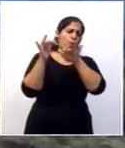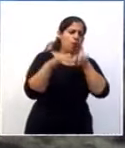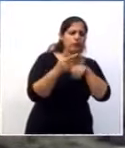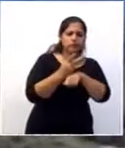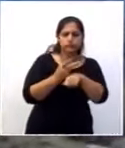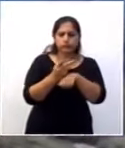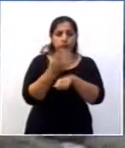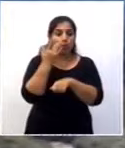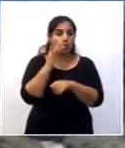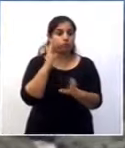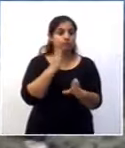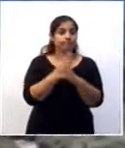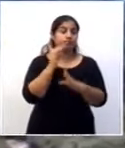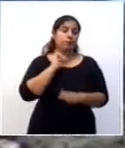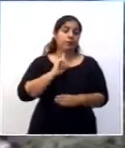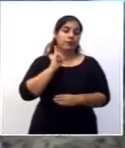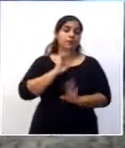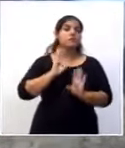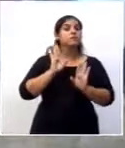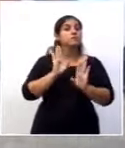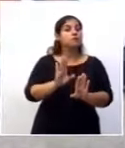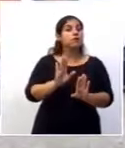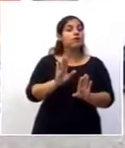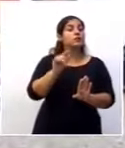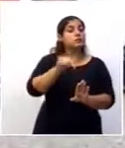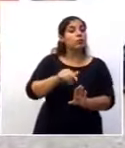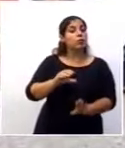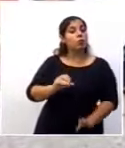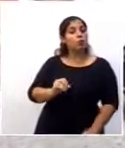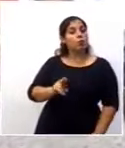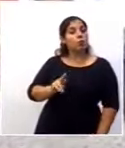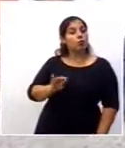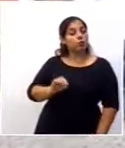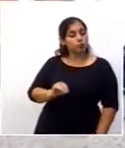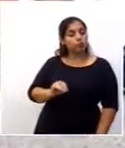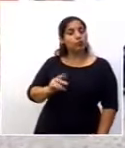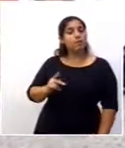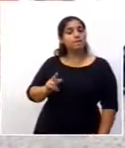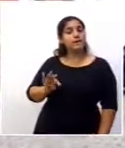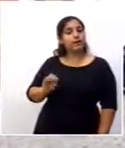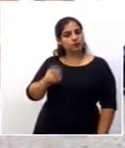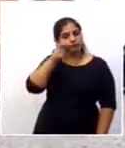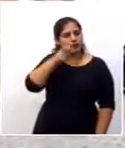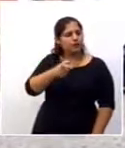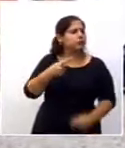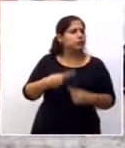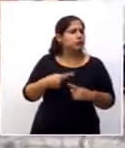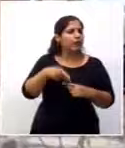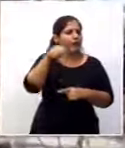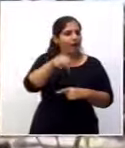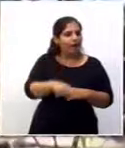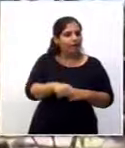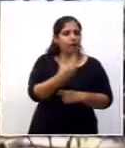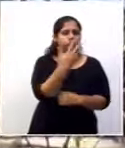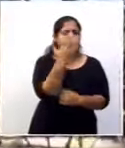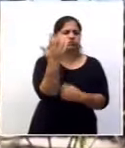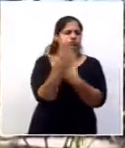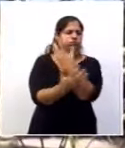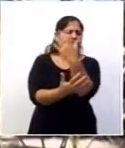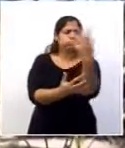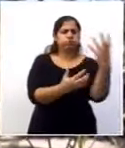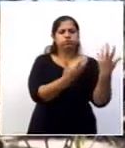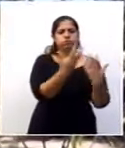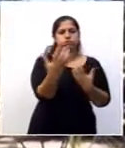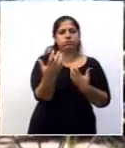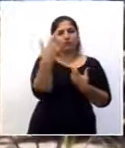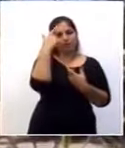esse ouro em Minas. Mas especificamente em Ouro Preto foi muito interessante, porque aqui era uma mata. Chamava até